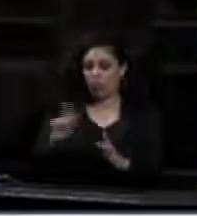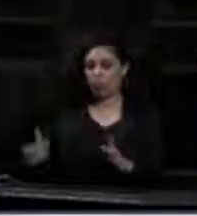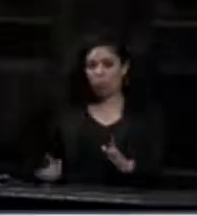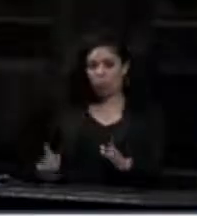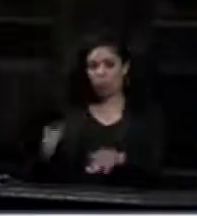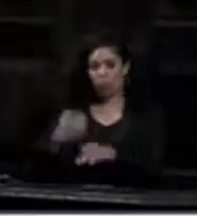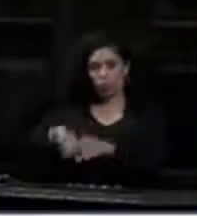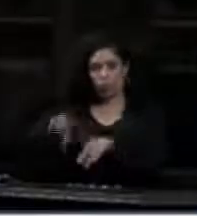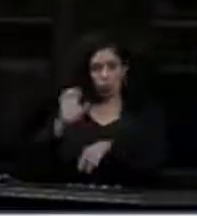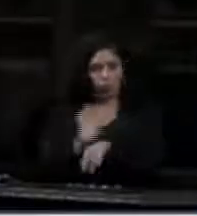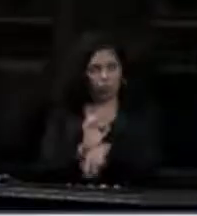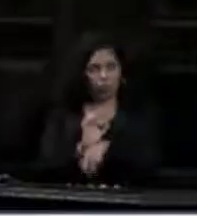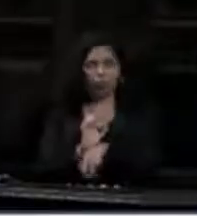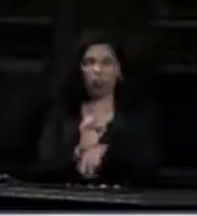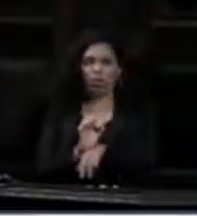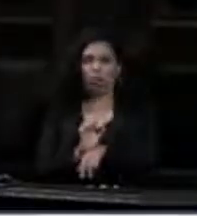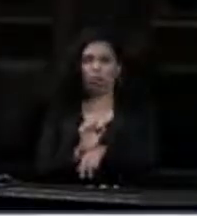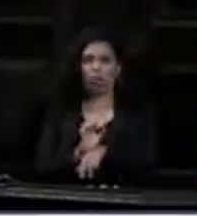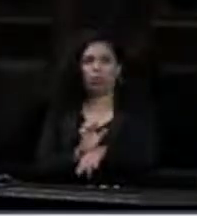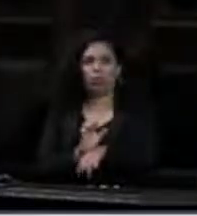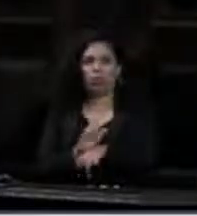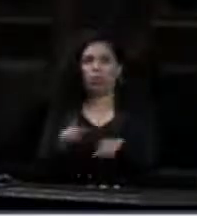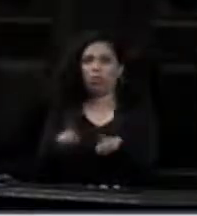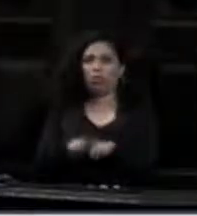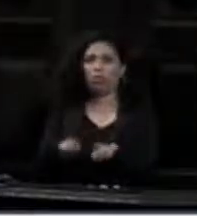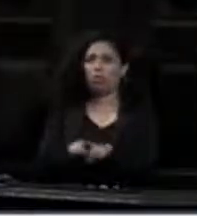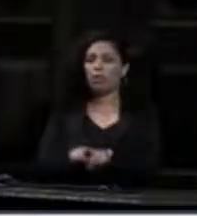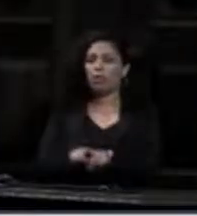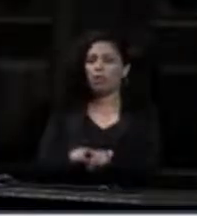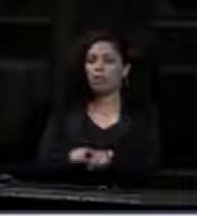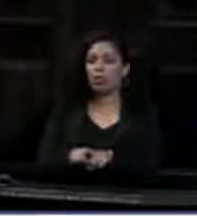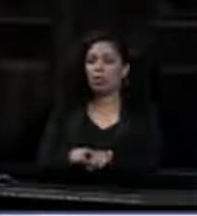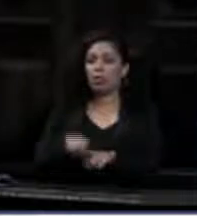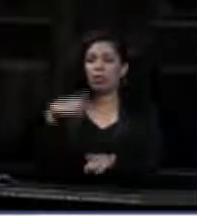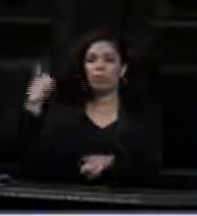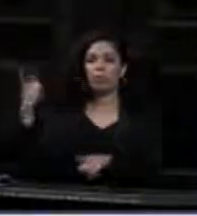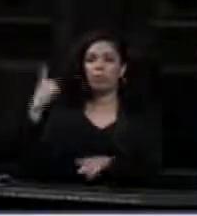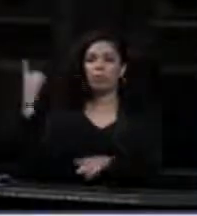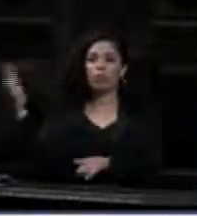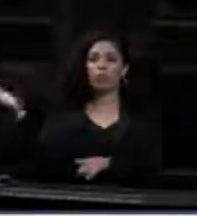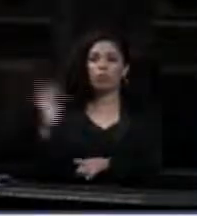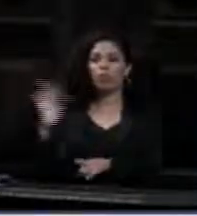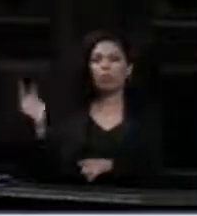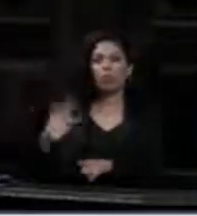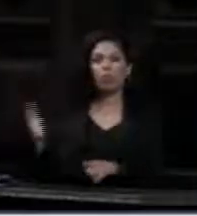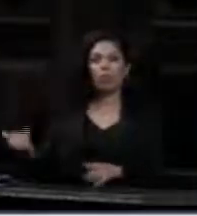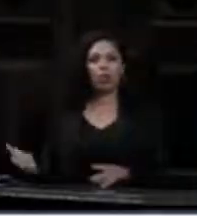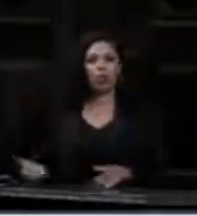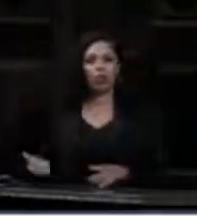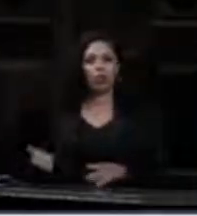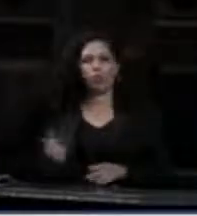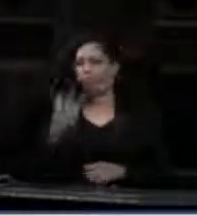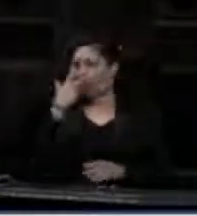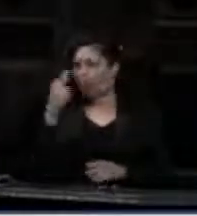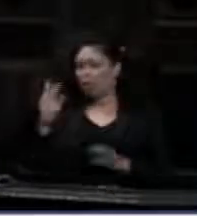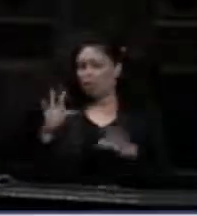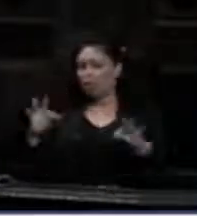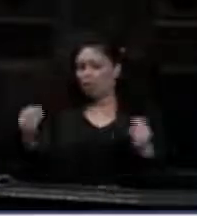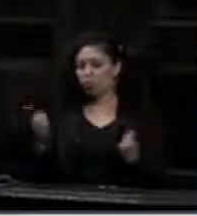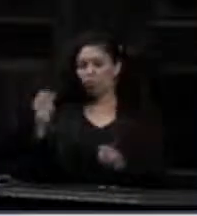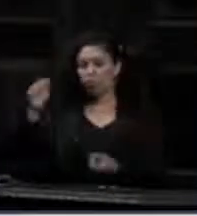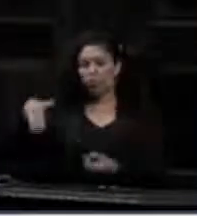ter um presidente da república que vai fazer um bom governo sem um